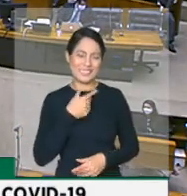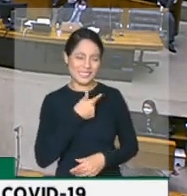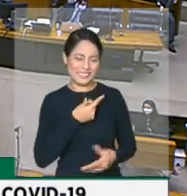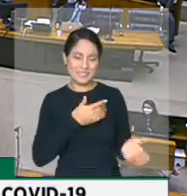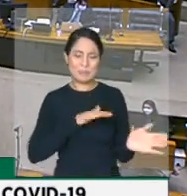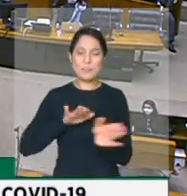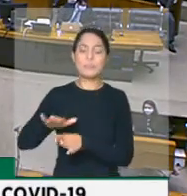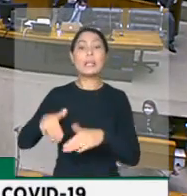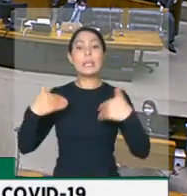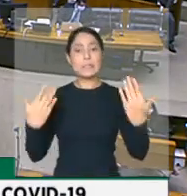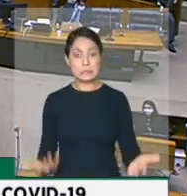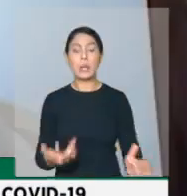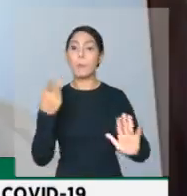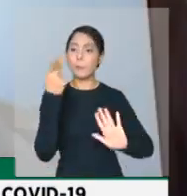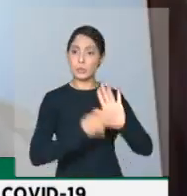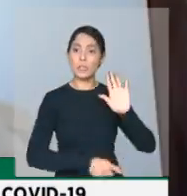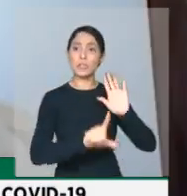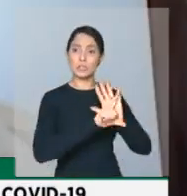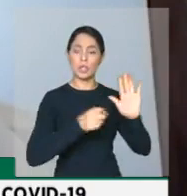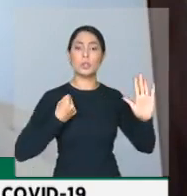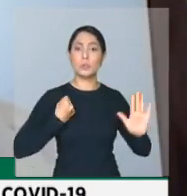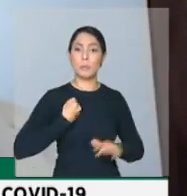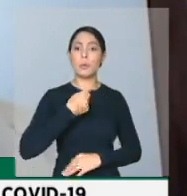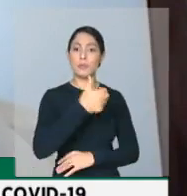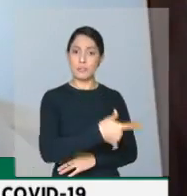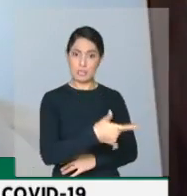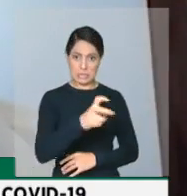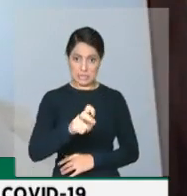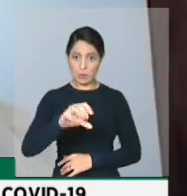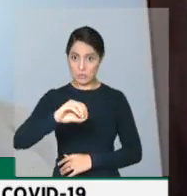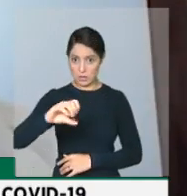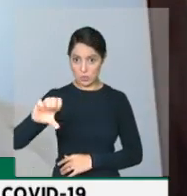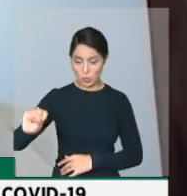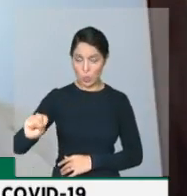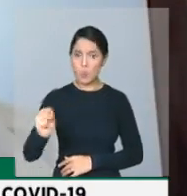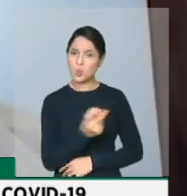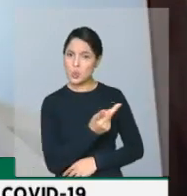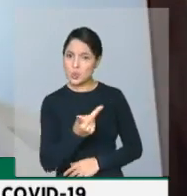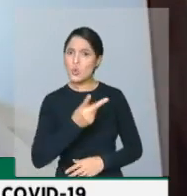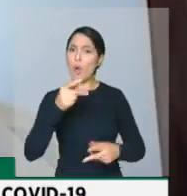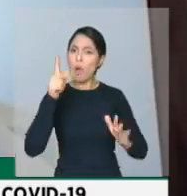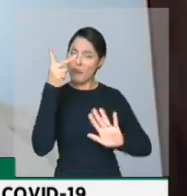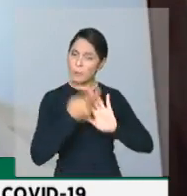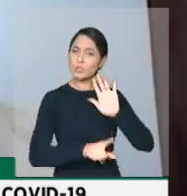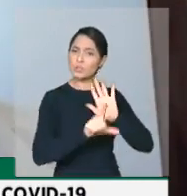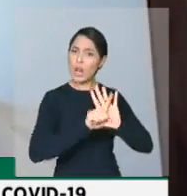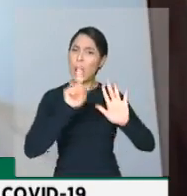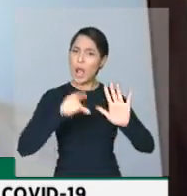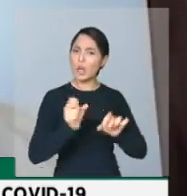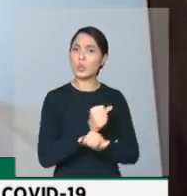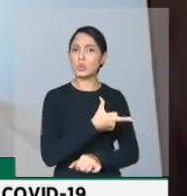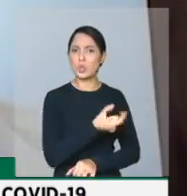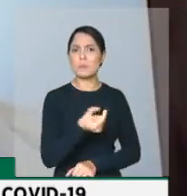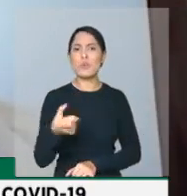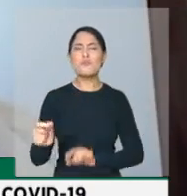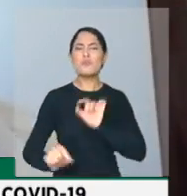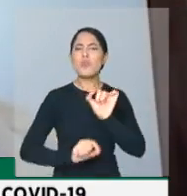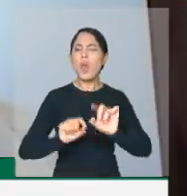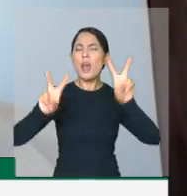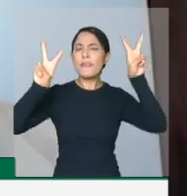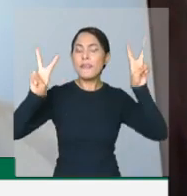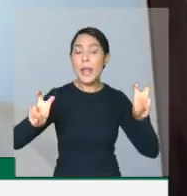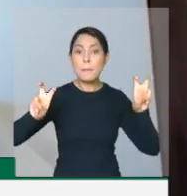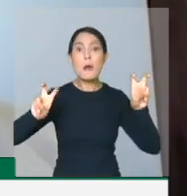lei 2508 e 2835, ambos de 2020, buscam solucionar um problema gravíssimo que tem